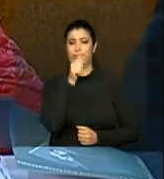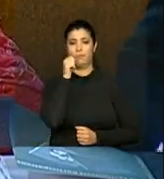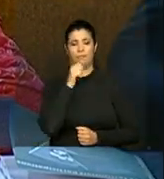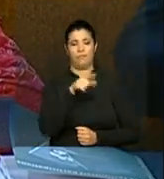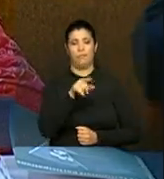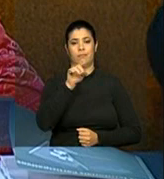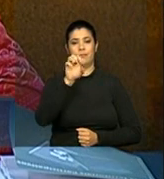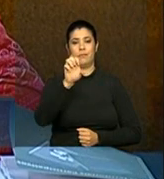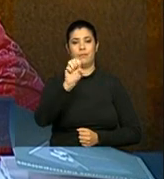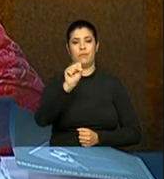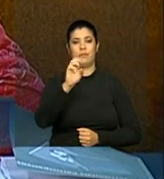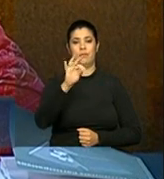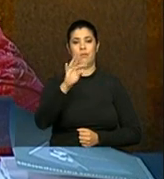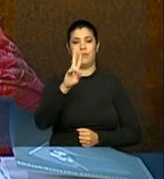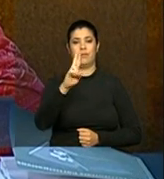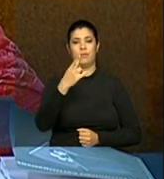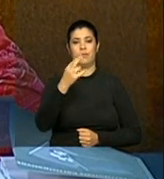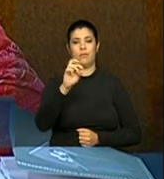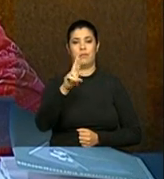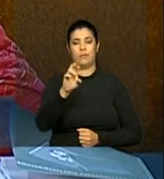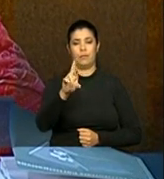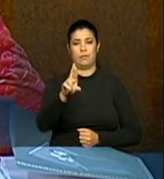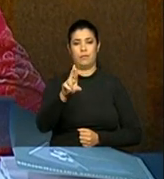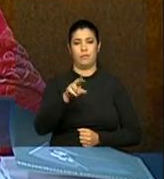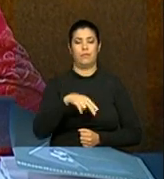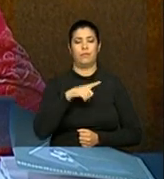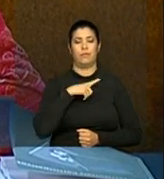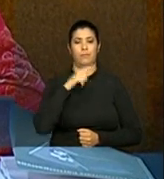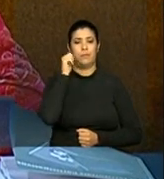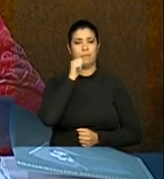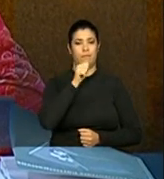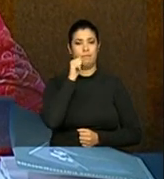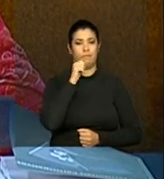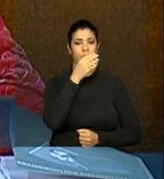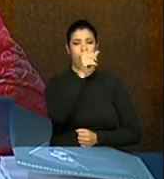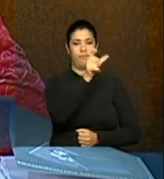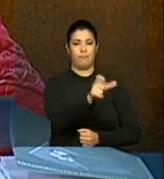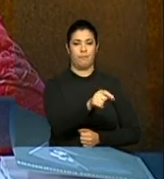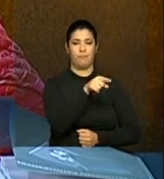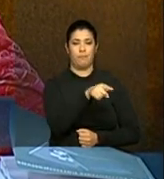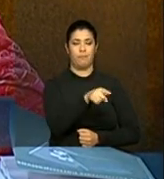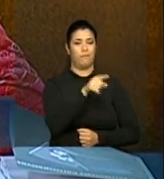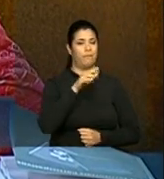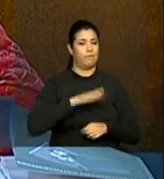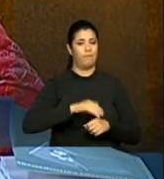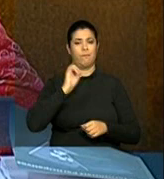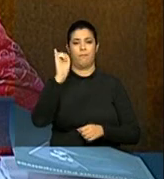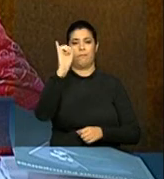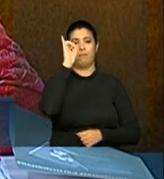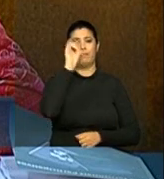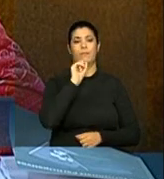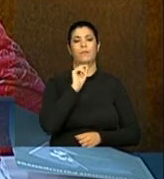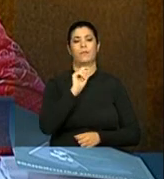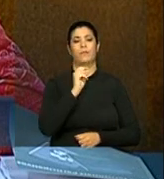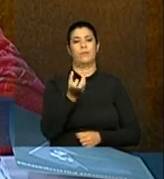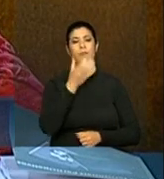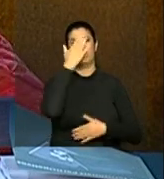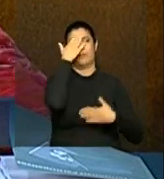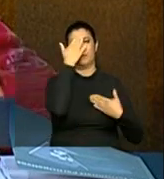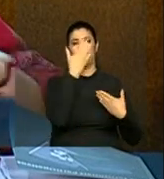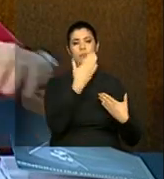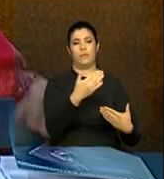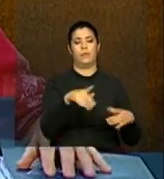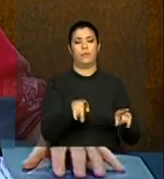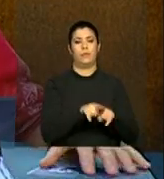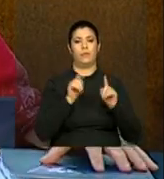papel fundamental nisso. Eh, eu quero agradecer e